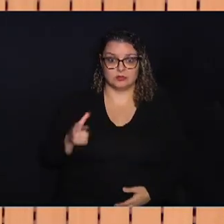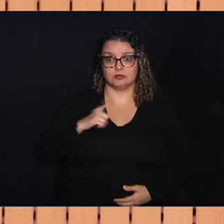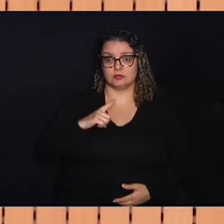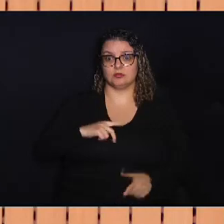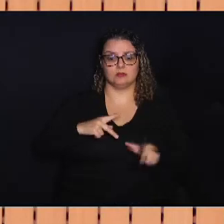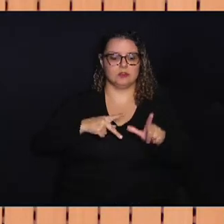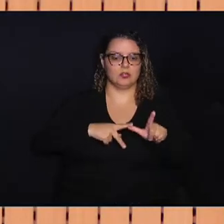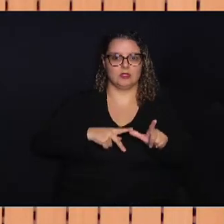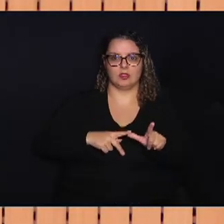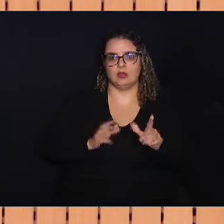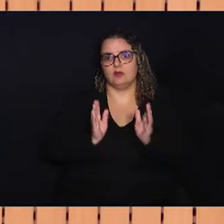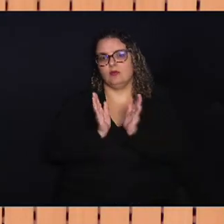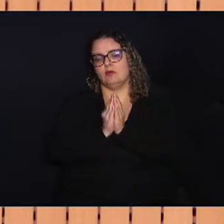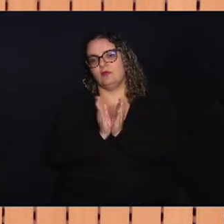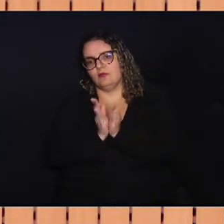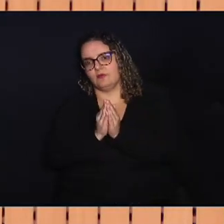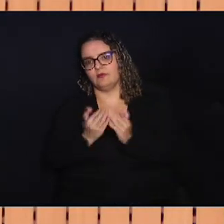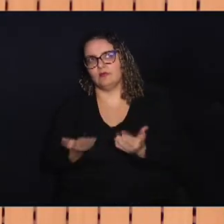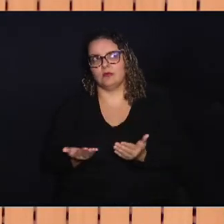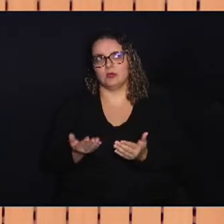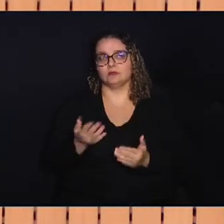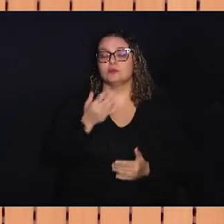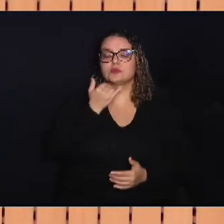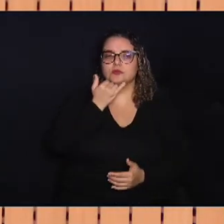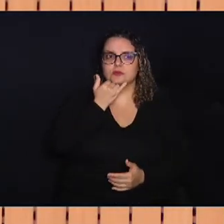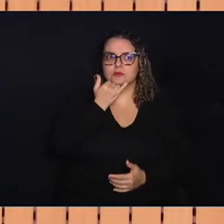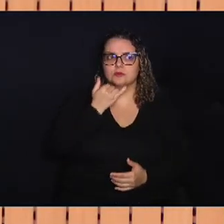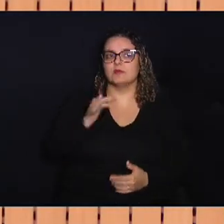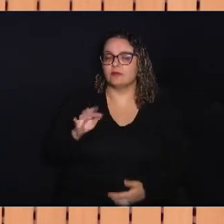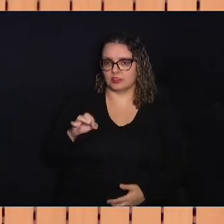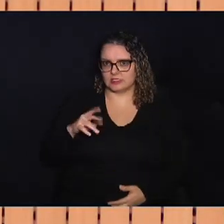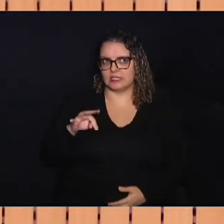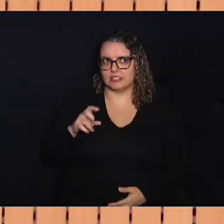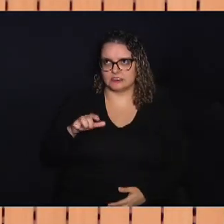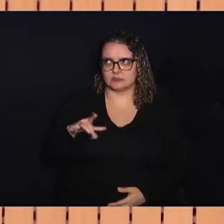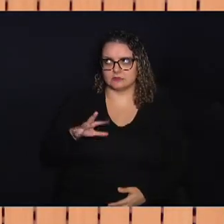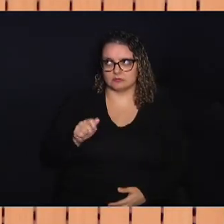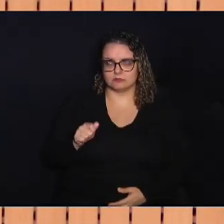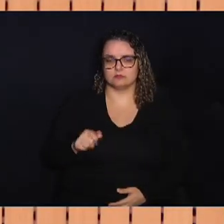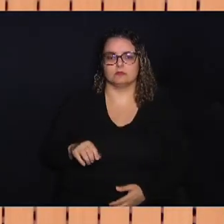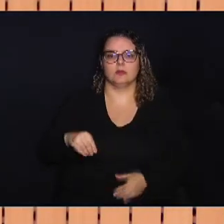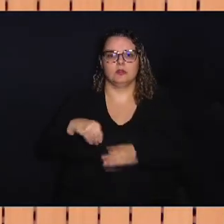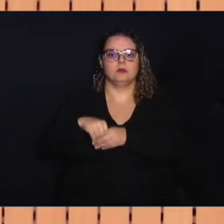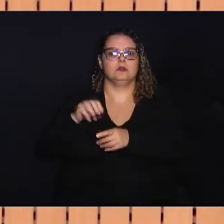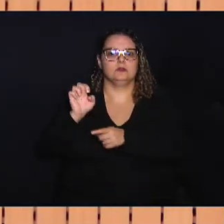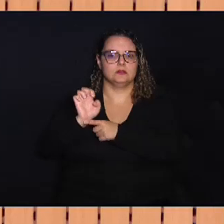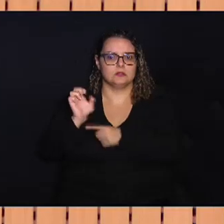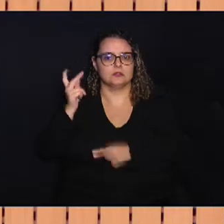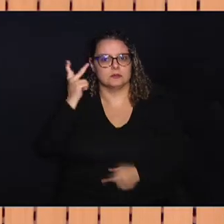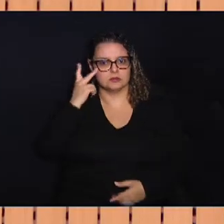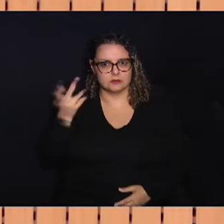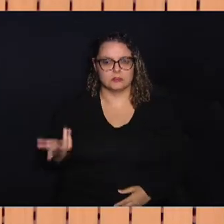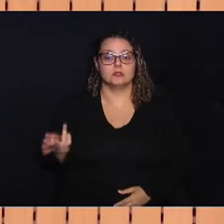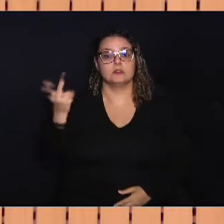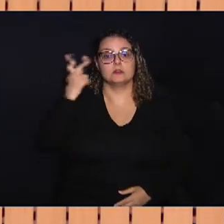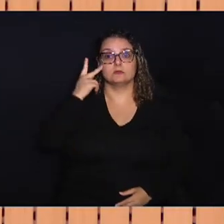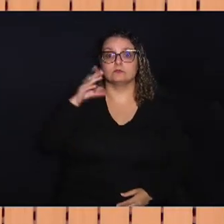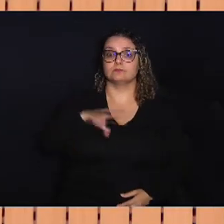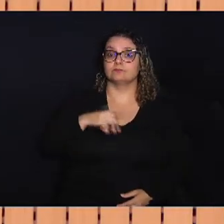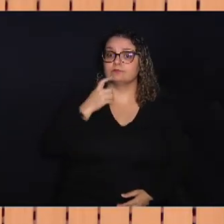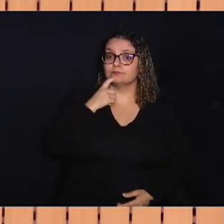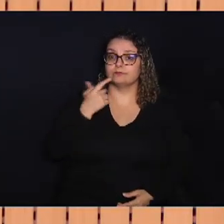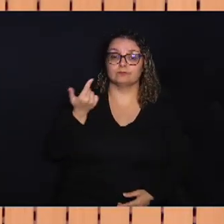livre em Fortaleza, em São Paulo, em diversas cidades aqui do interior de São Paulo, e em Campinas, mais uma